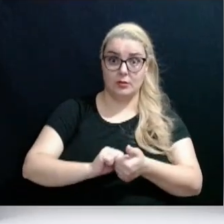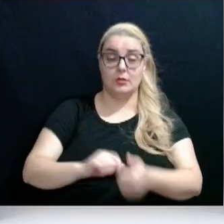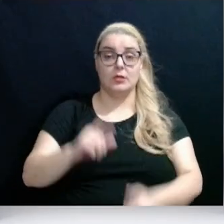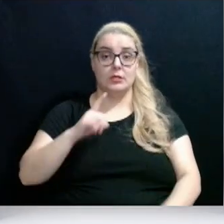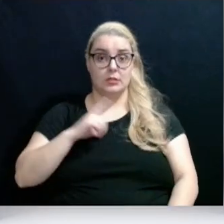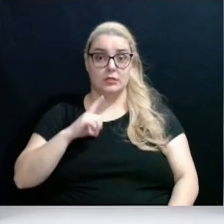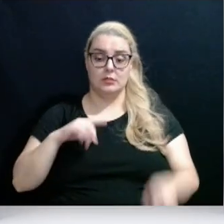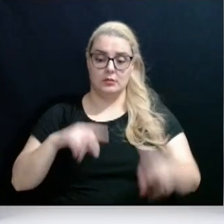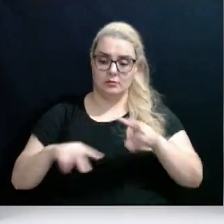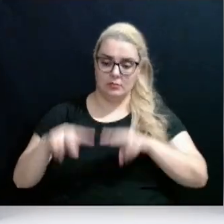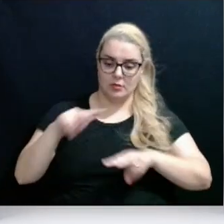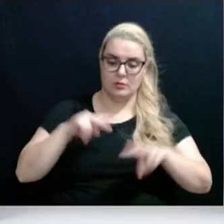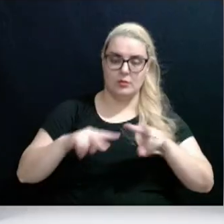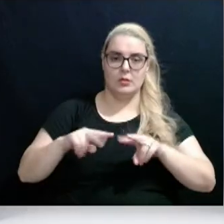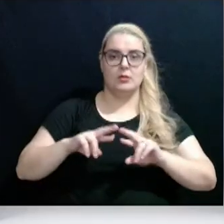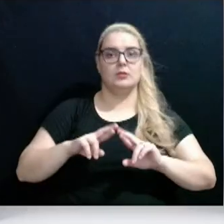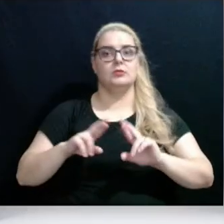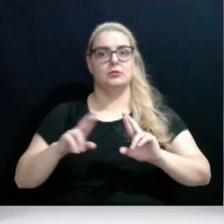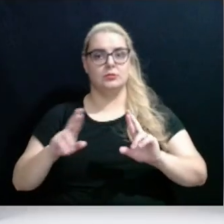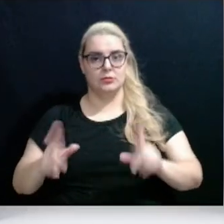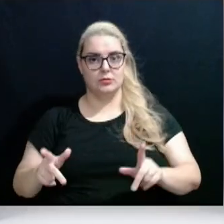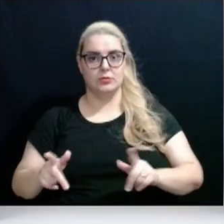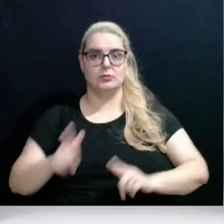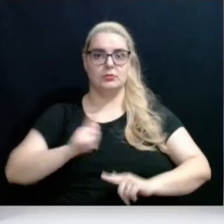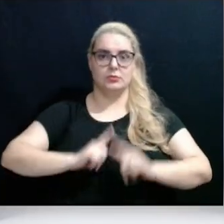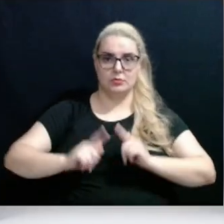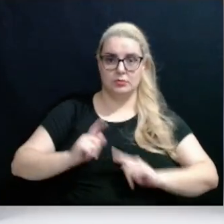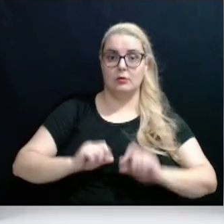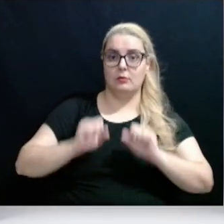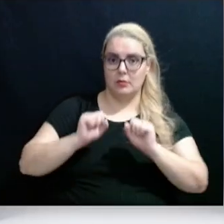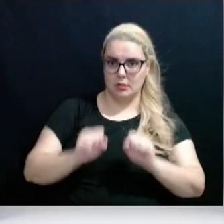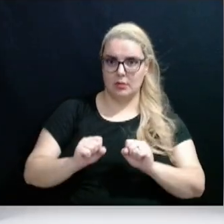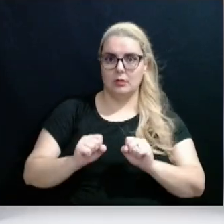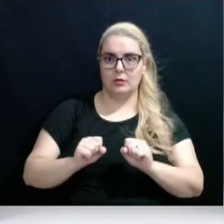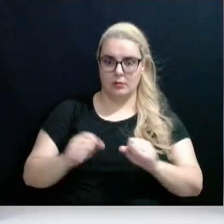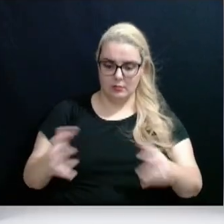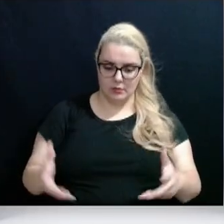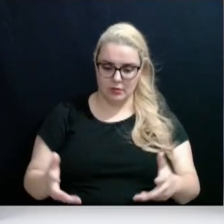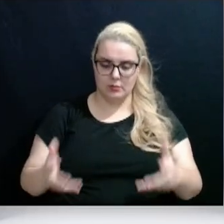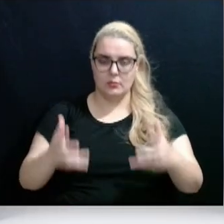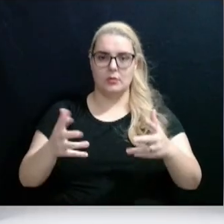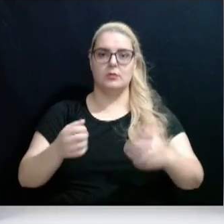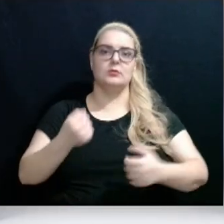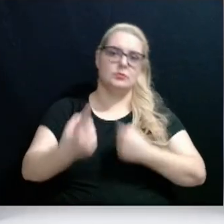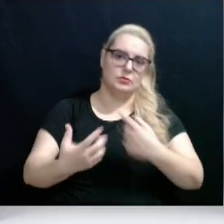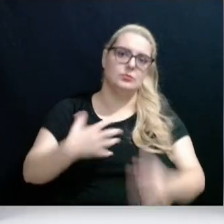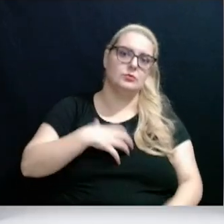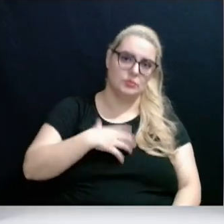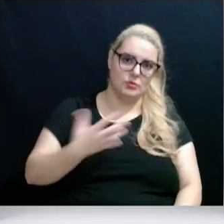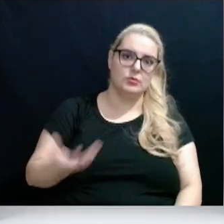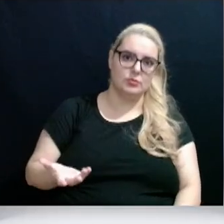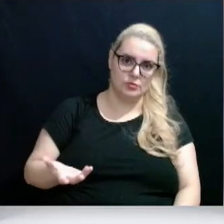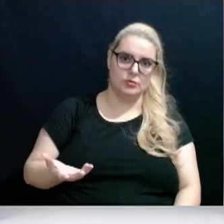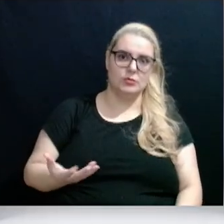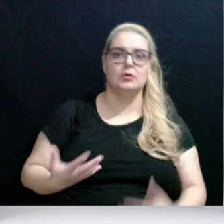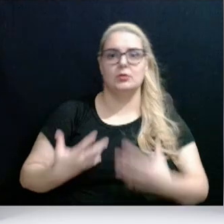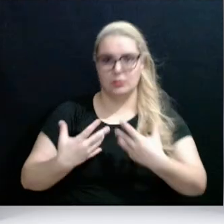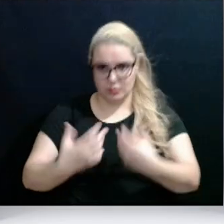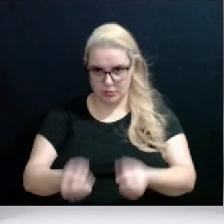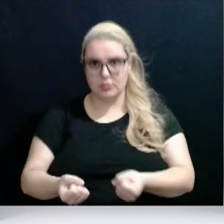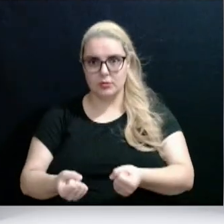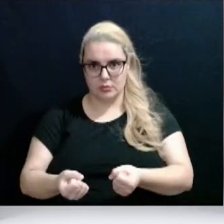visão diferenciada do gestor para que ele possa ser promovido e, de alguma forma, receber ou ter uns